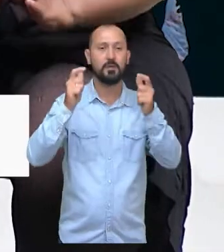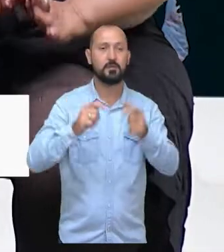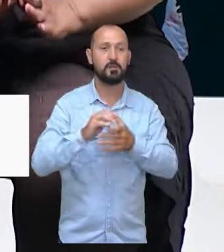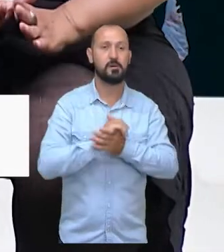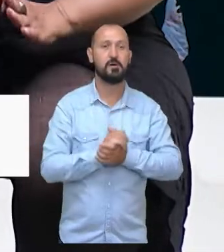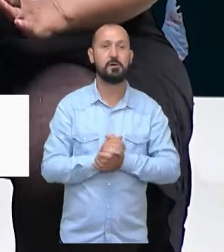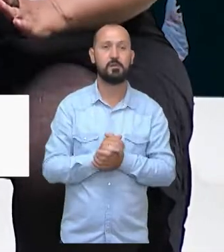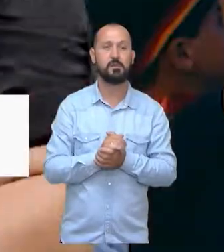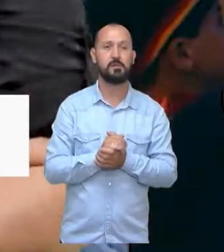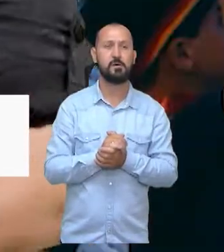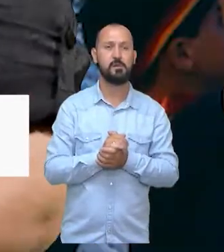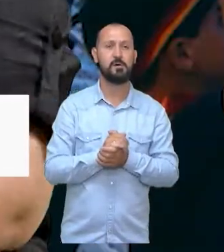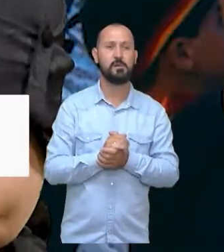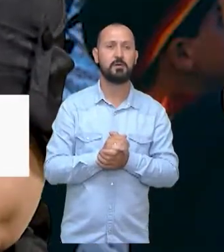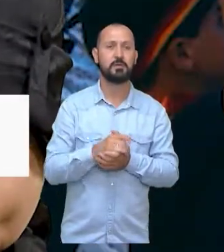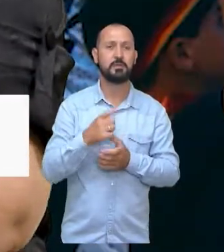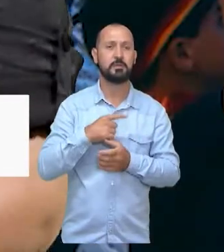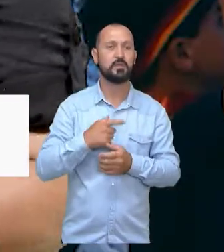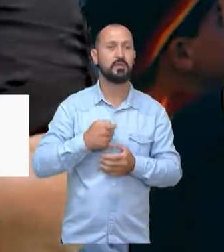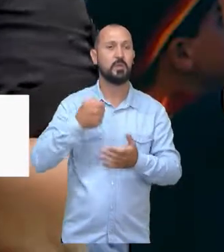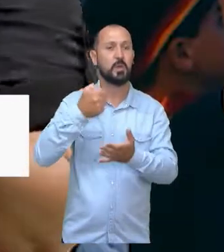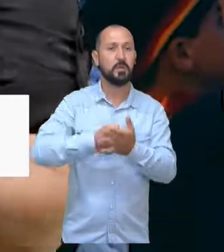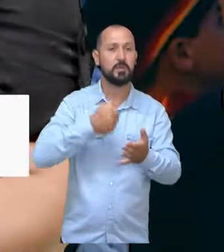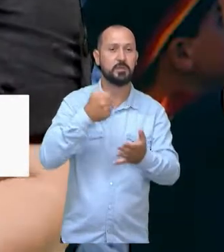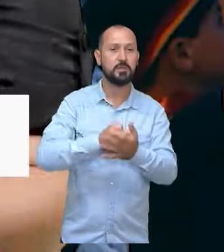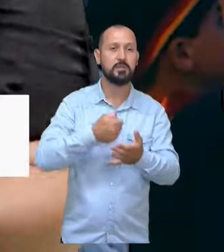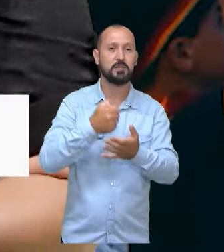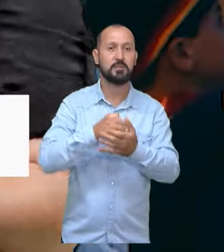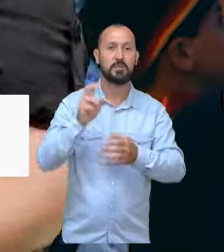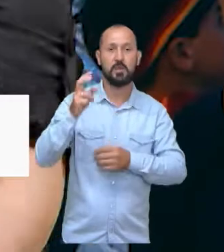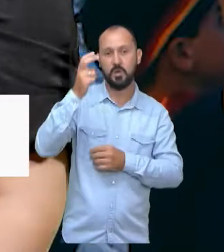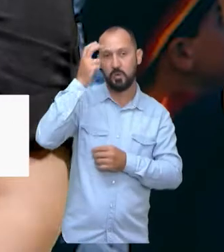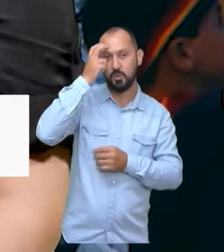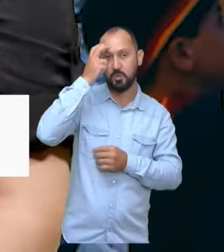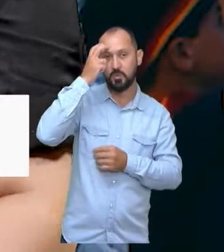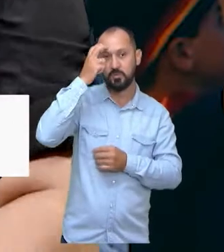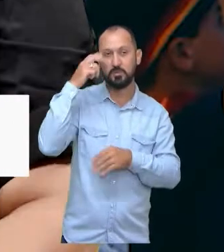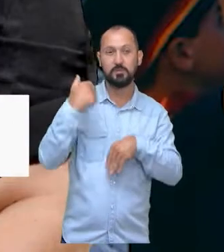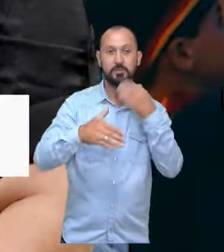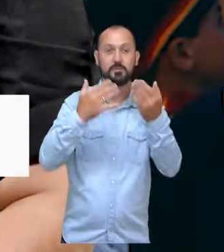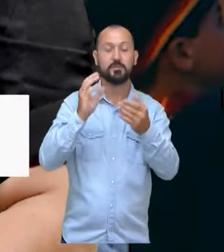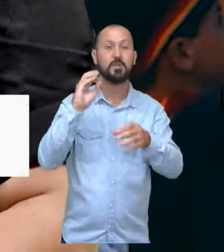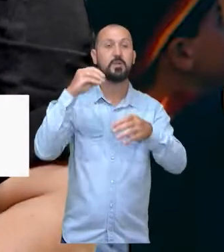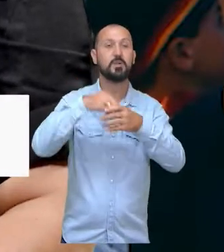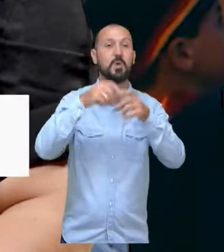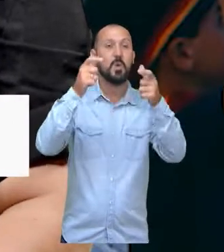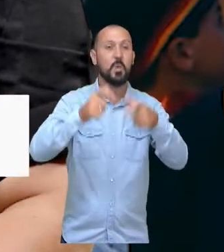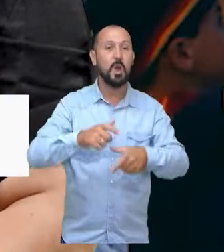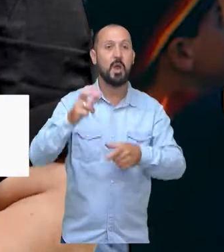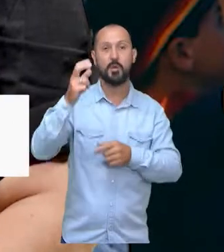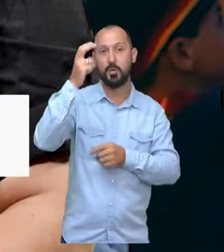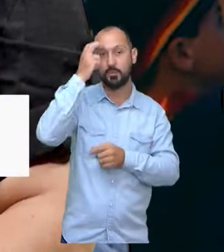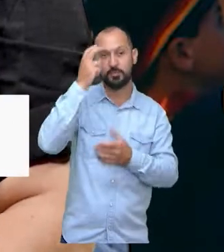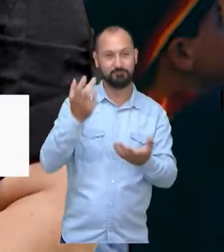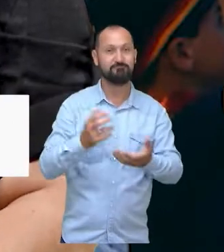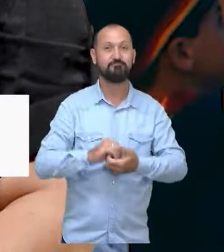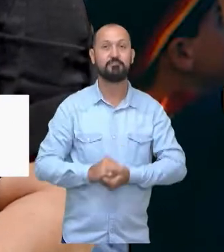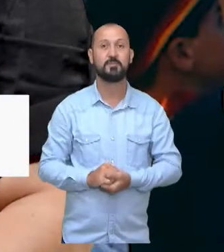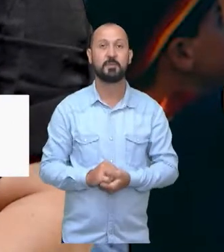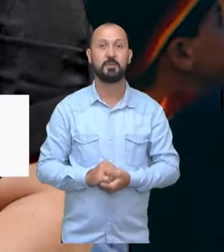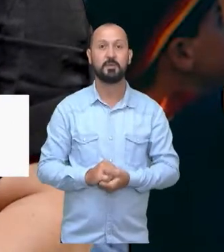esses lugares sejam garantidos, né, para que a nossa cultura seja levada para dentro do espaço de